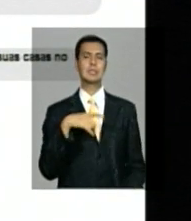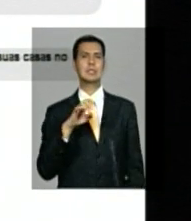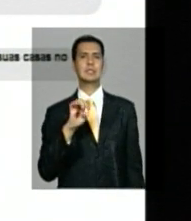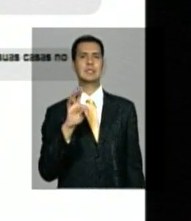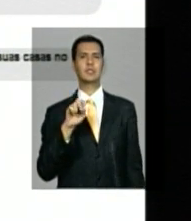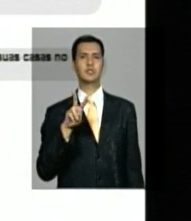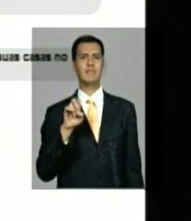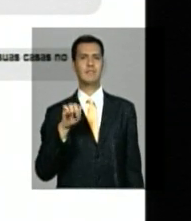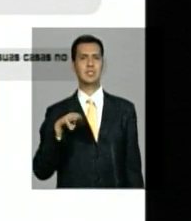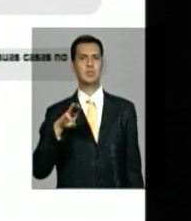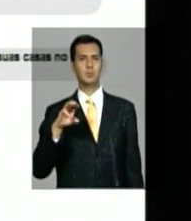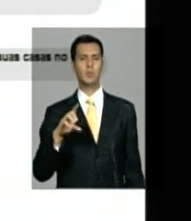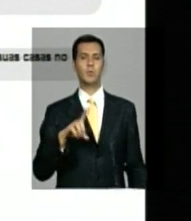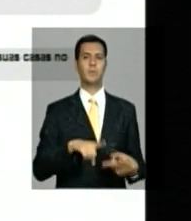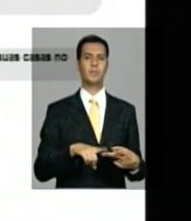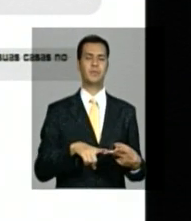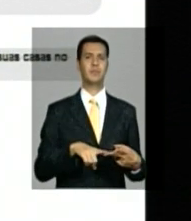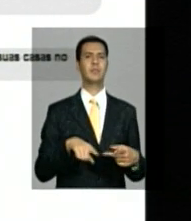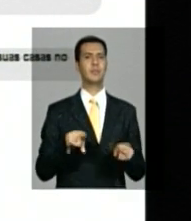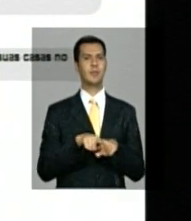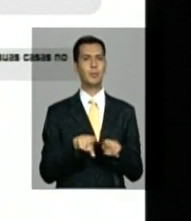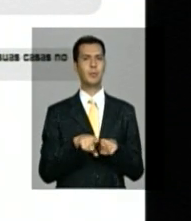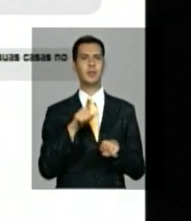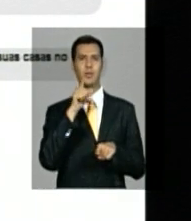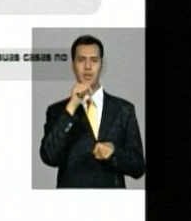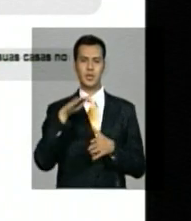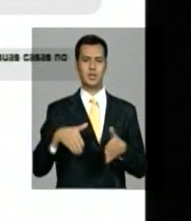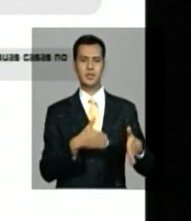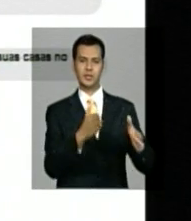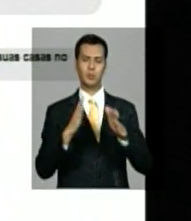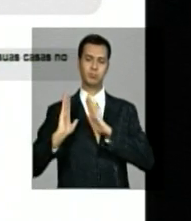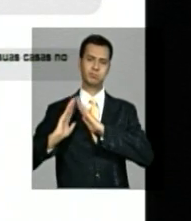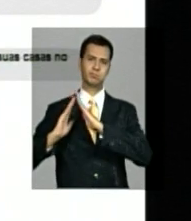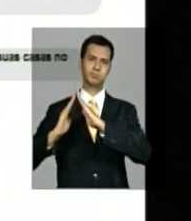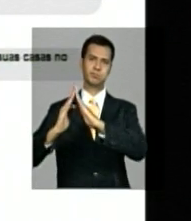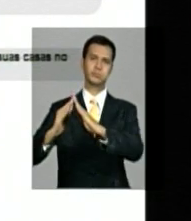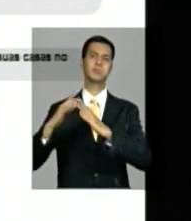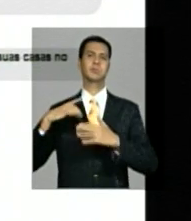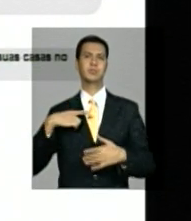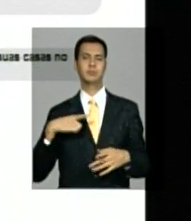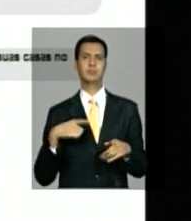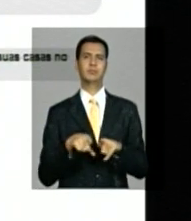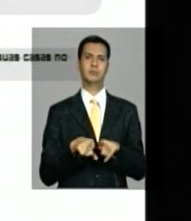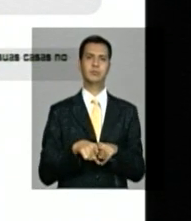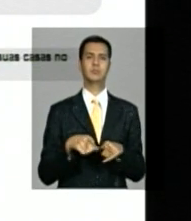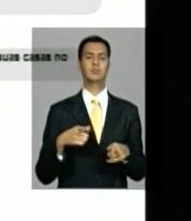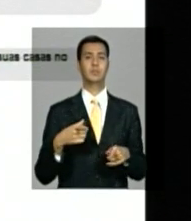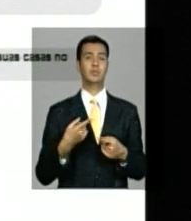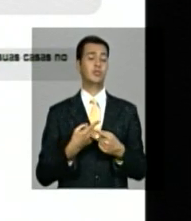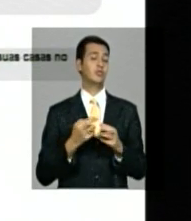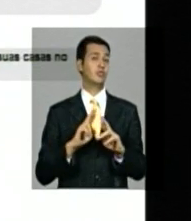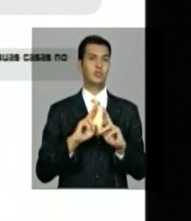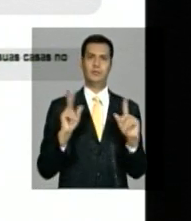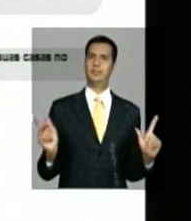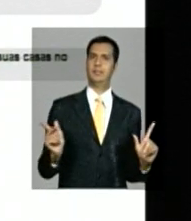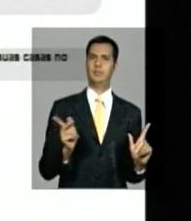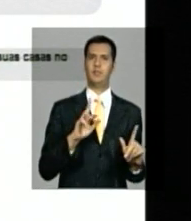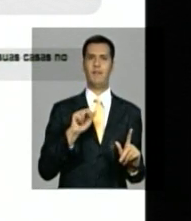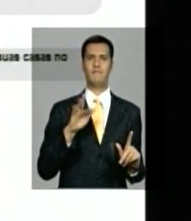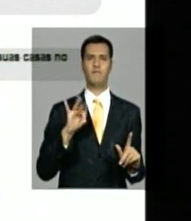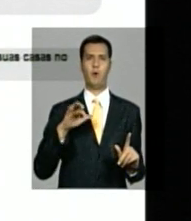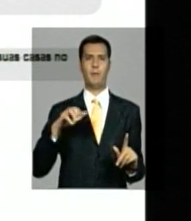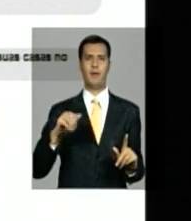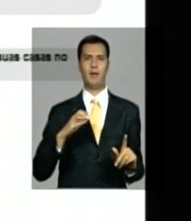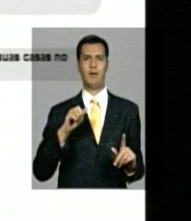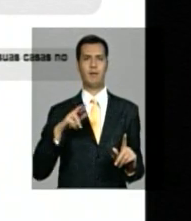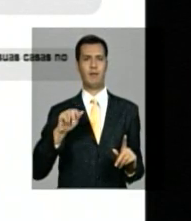ribeirinhos que em unidades de conservação ou assentamentos diferenci da reforma agrária né Essas